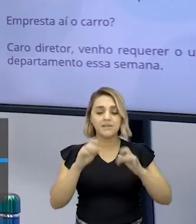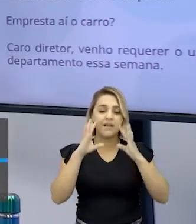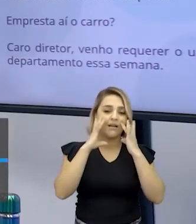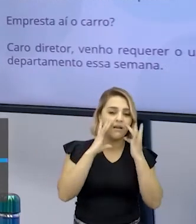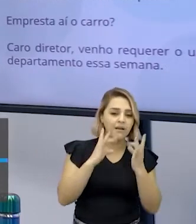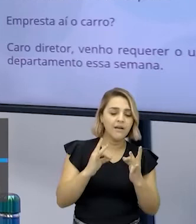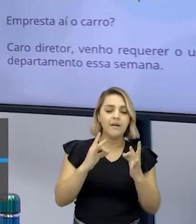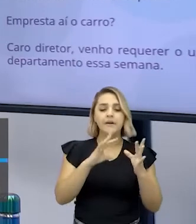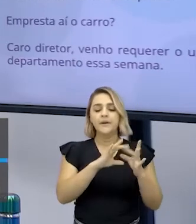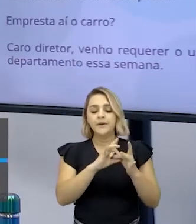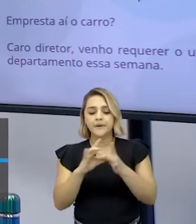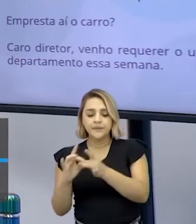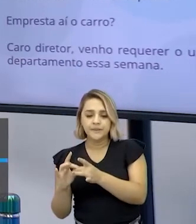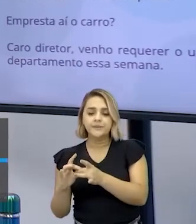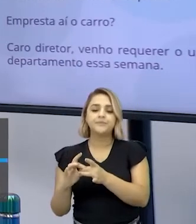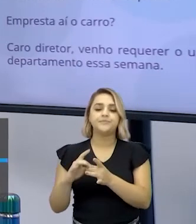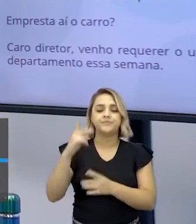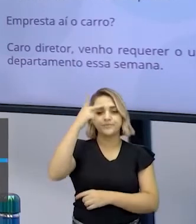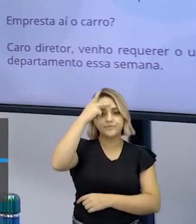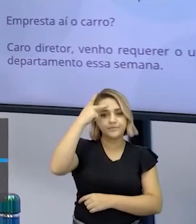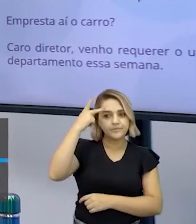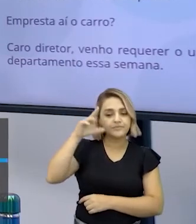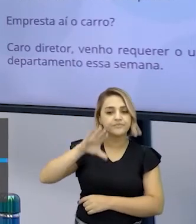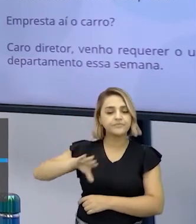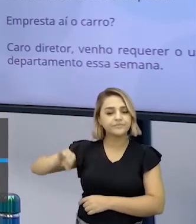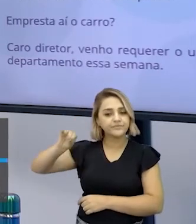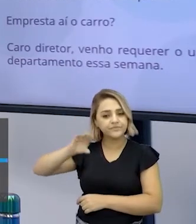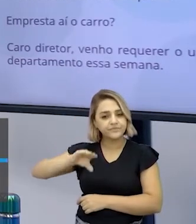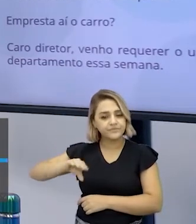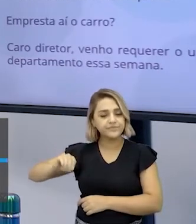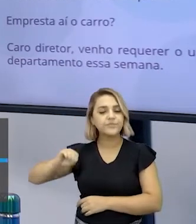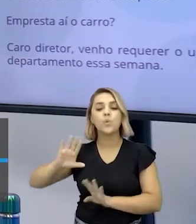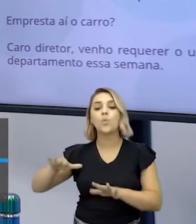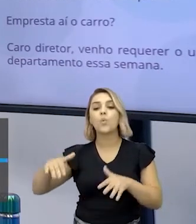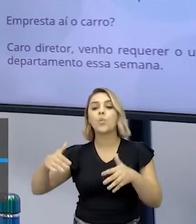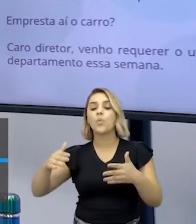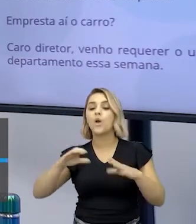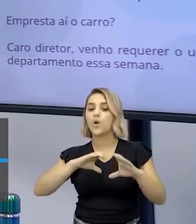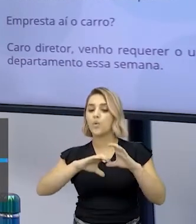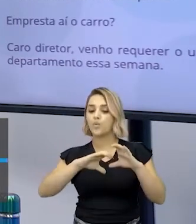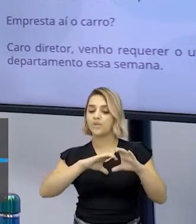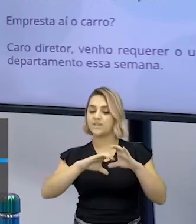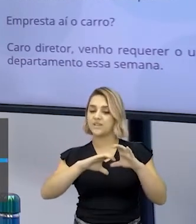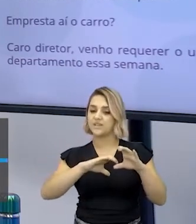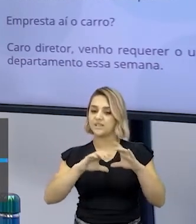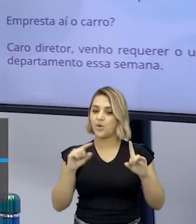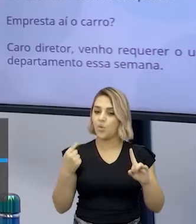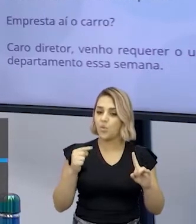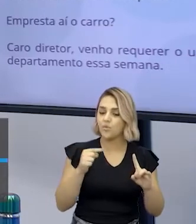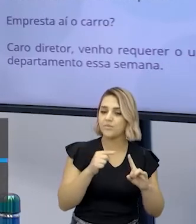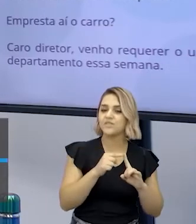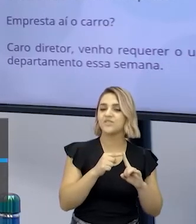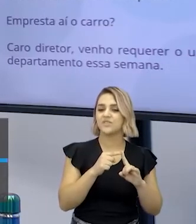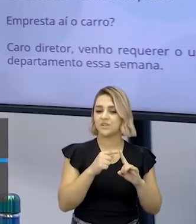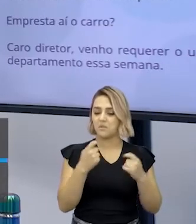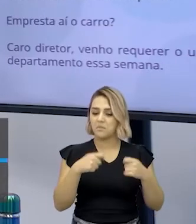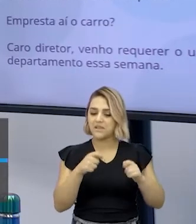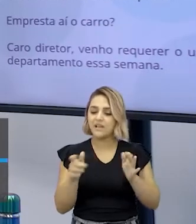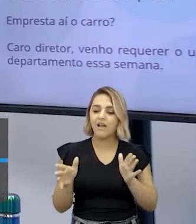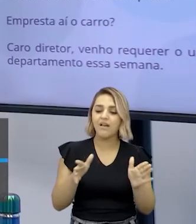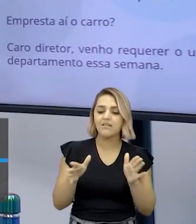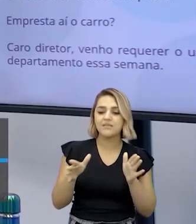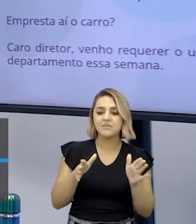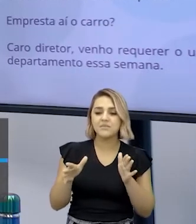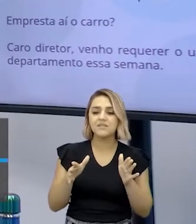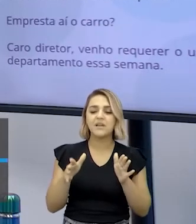meu interlocutor, o que eu quero comunicar, ter essa sensibilidade com o outro. Será que o outro está entendendo o